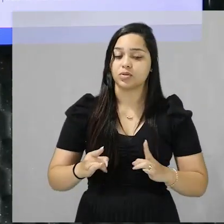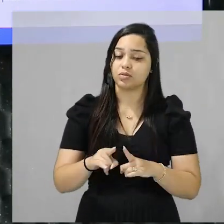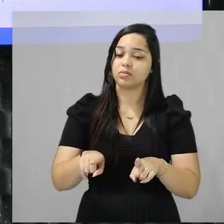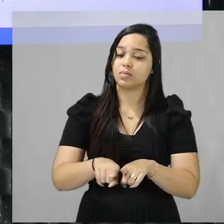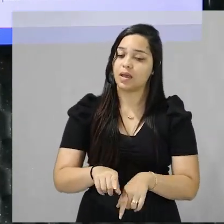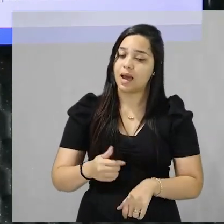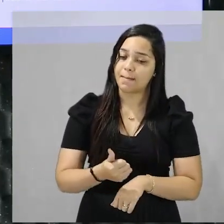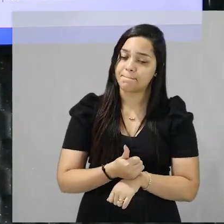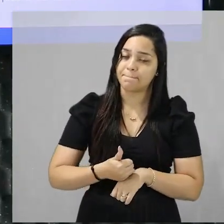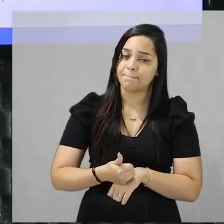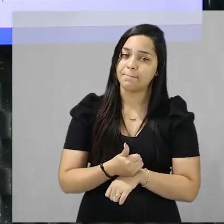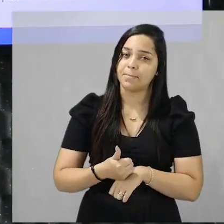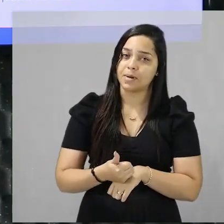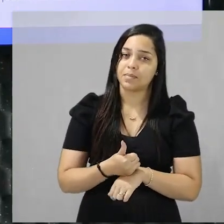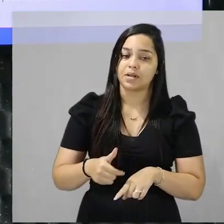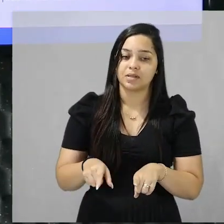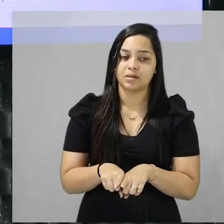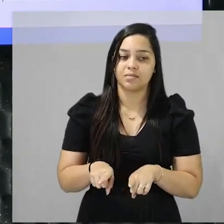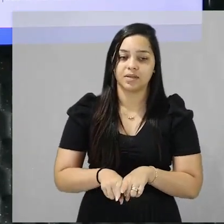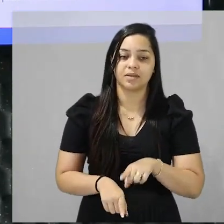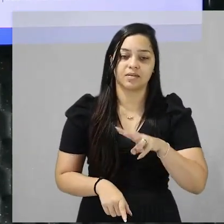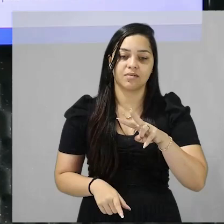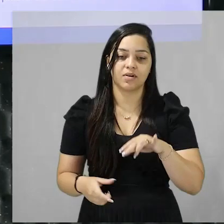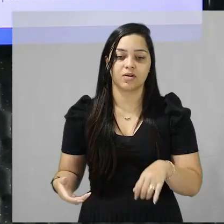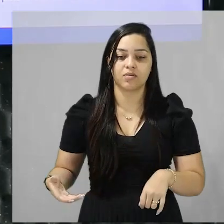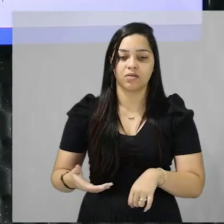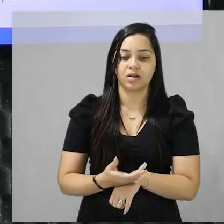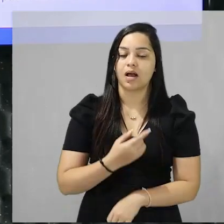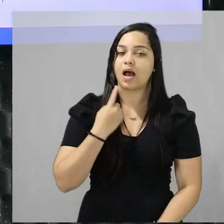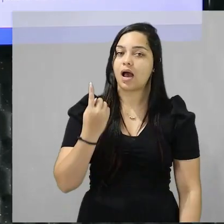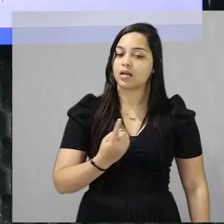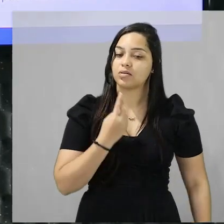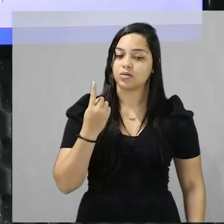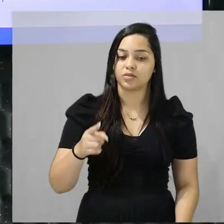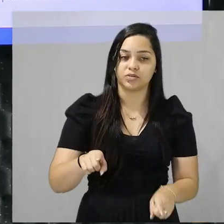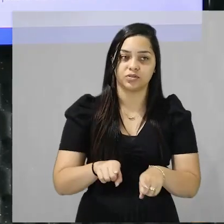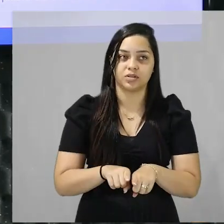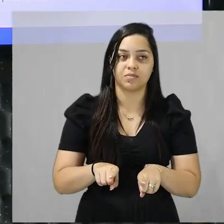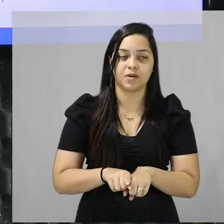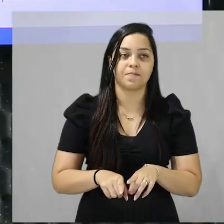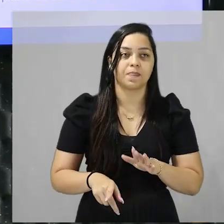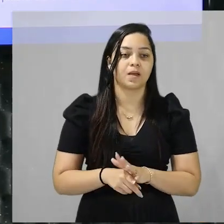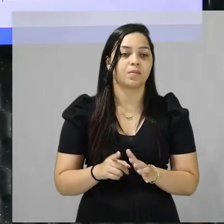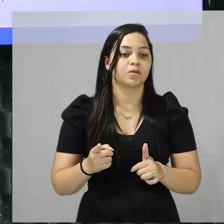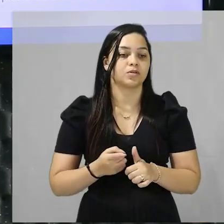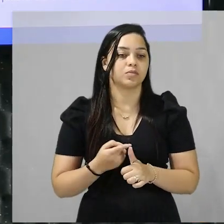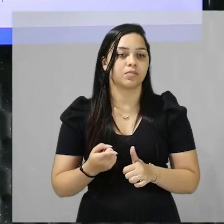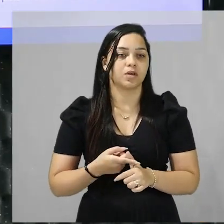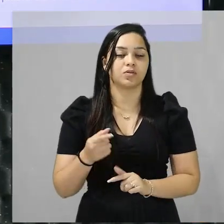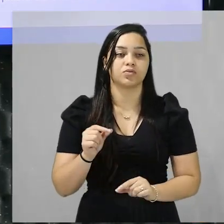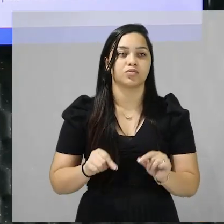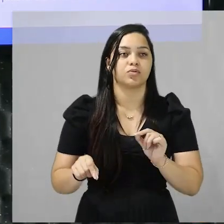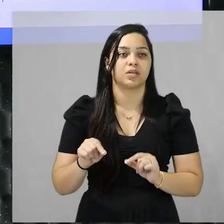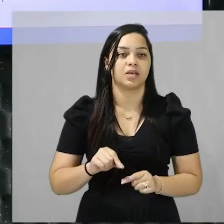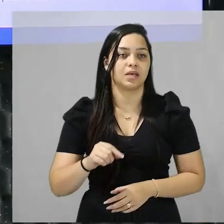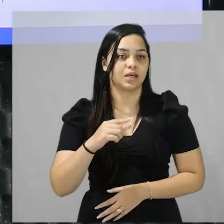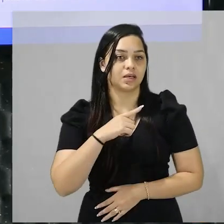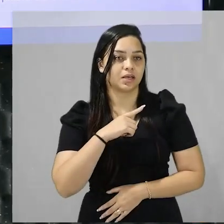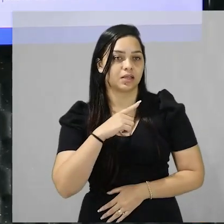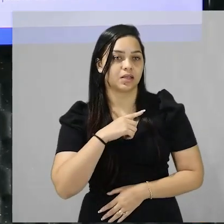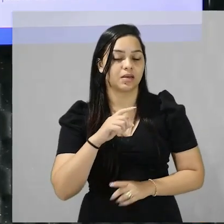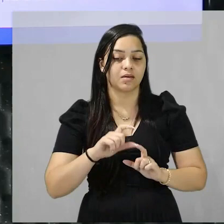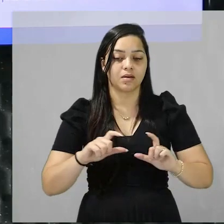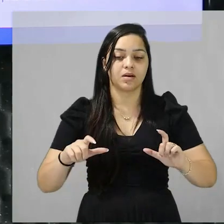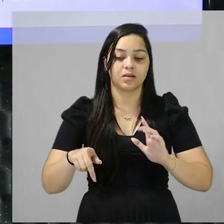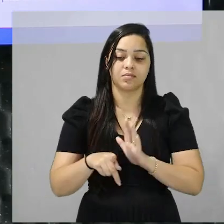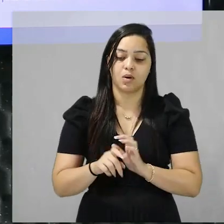a primeira, ela que vai introduzir a gente, tá, nos primeiros passos, as primeiras formas